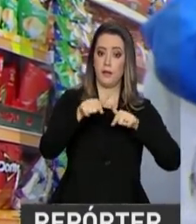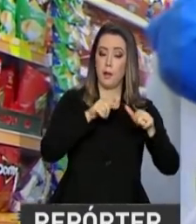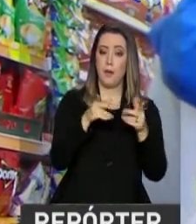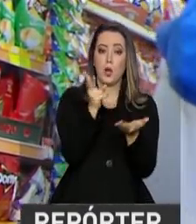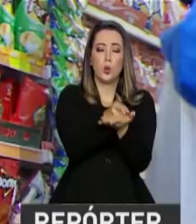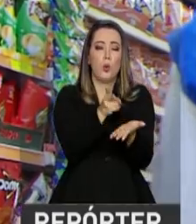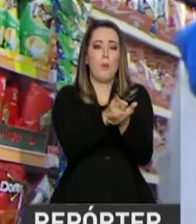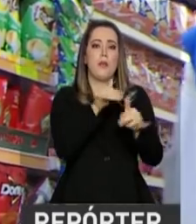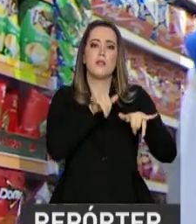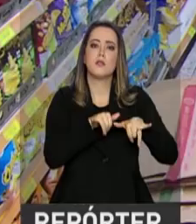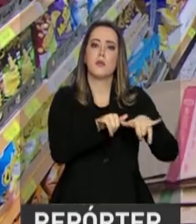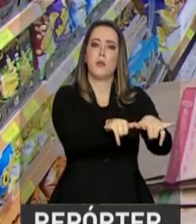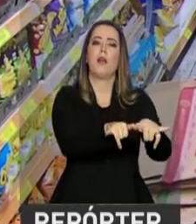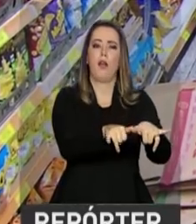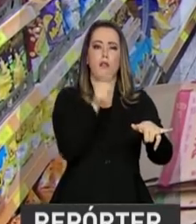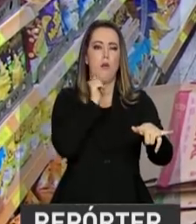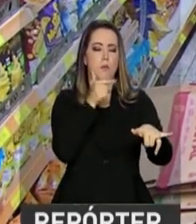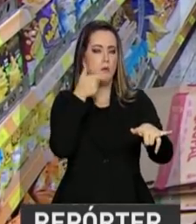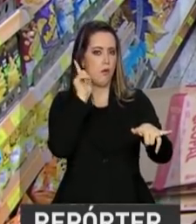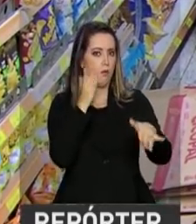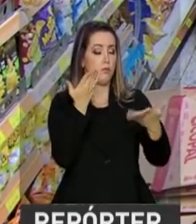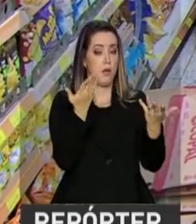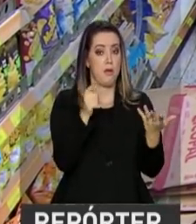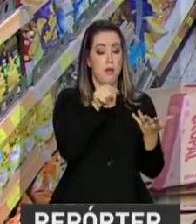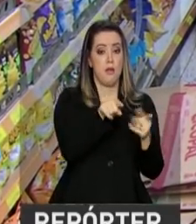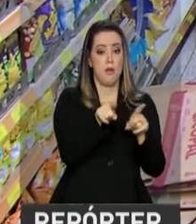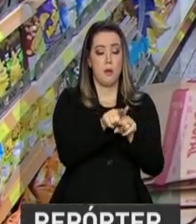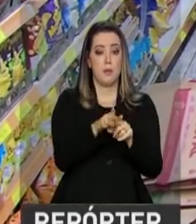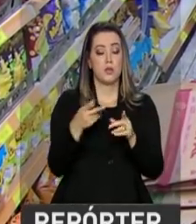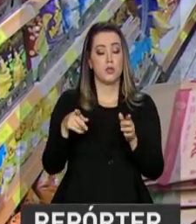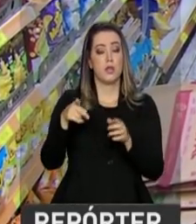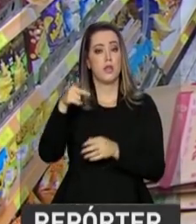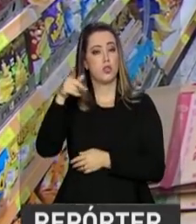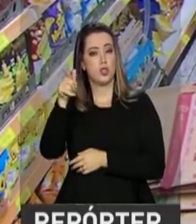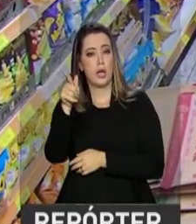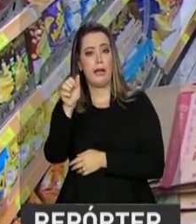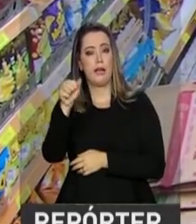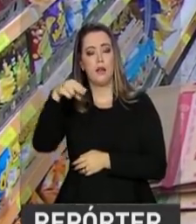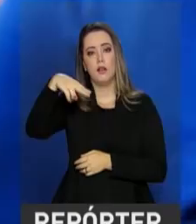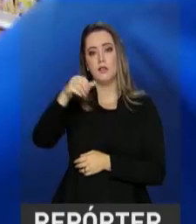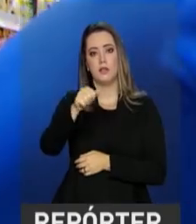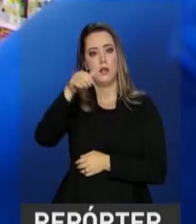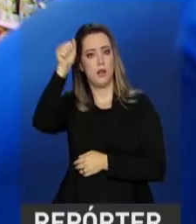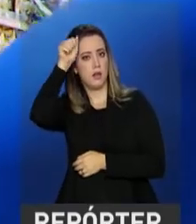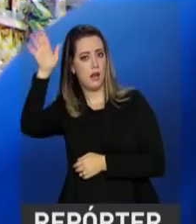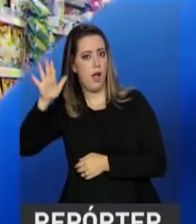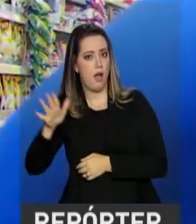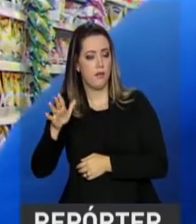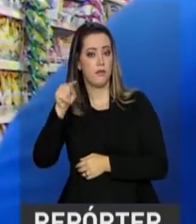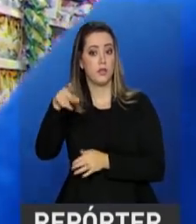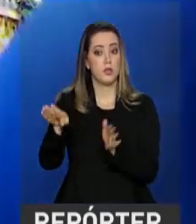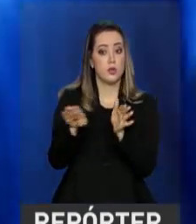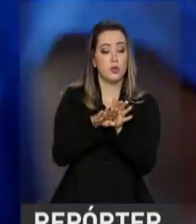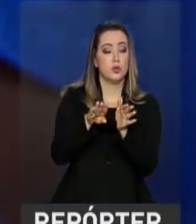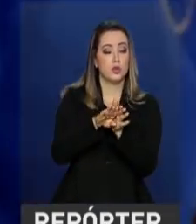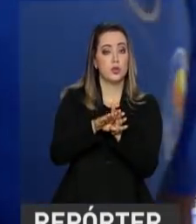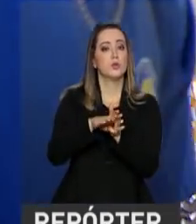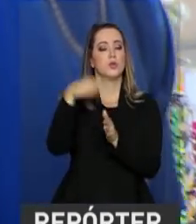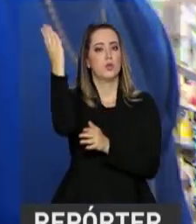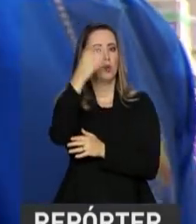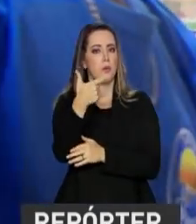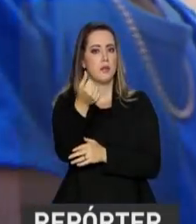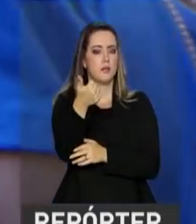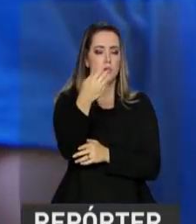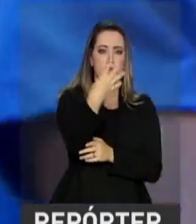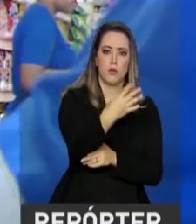supermercado que não me mas ele é de gana na áfrica chegou no brasil em 2014 em plena copa do mundo depois de